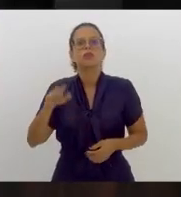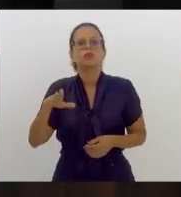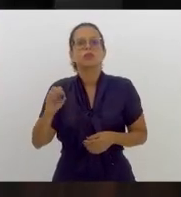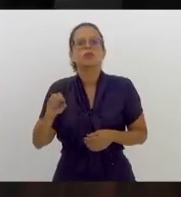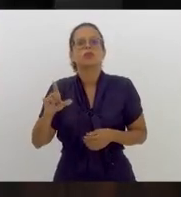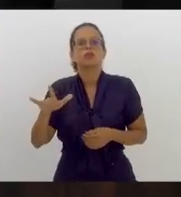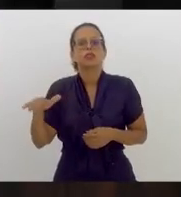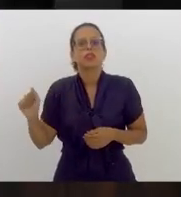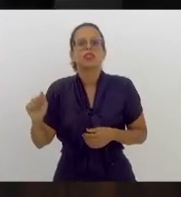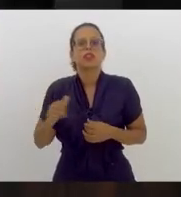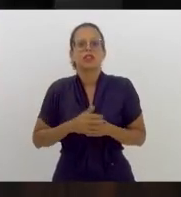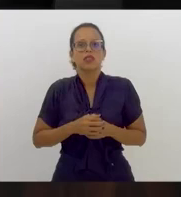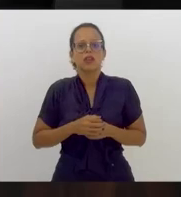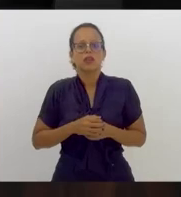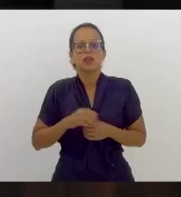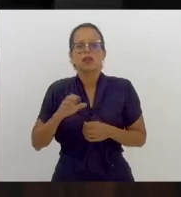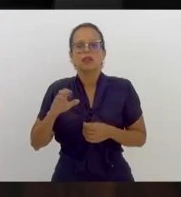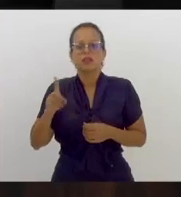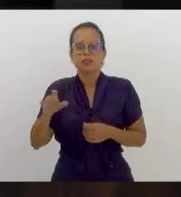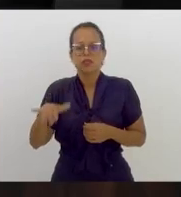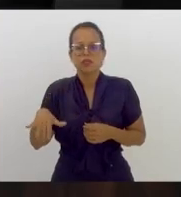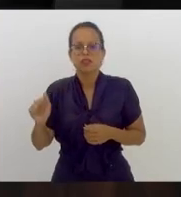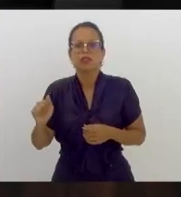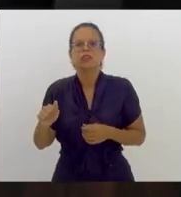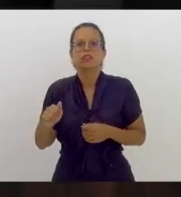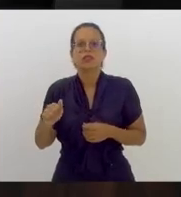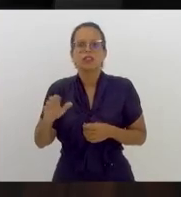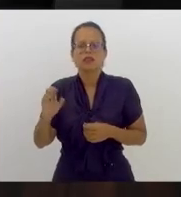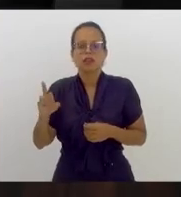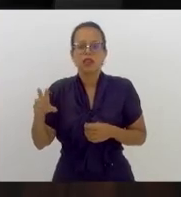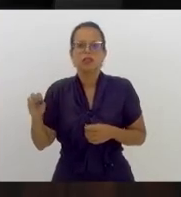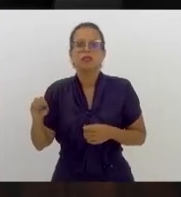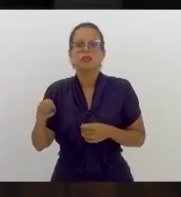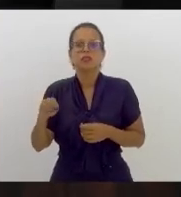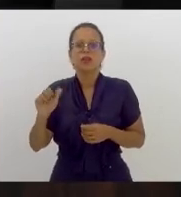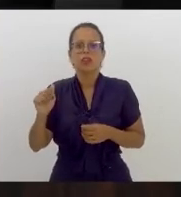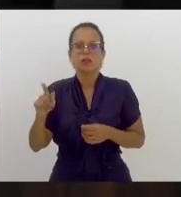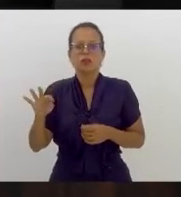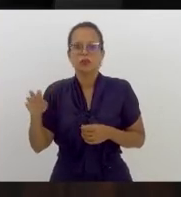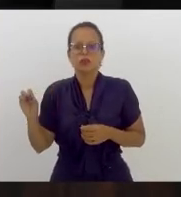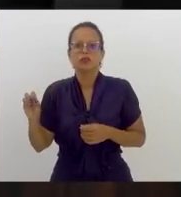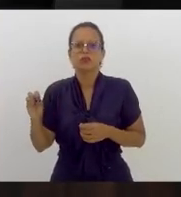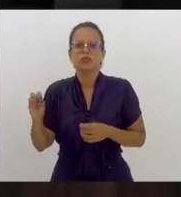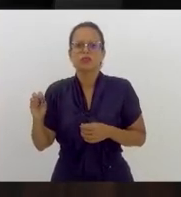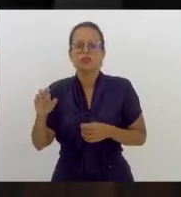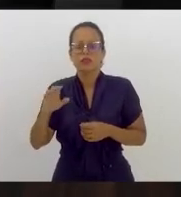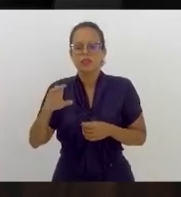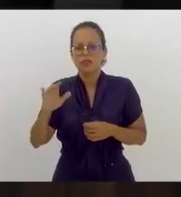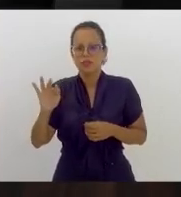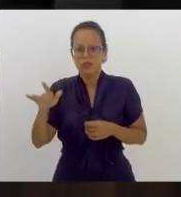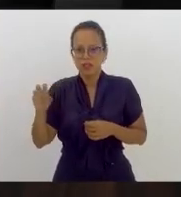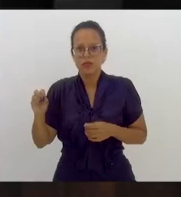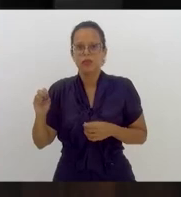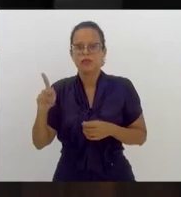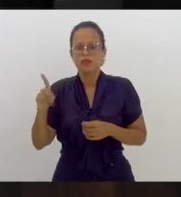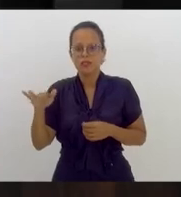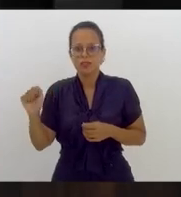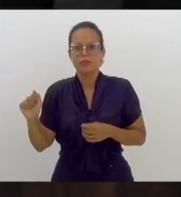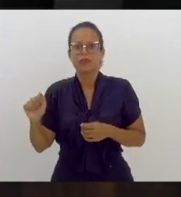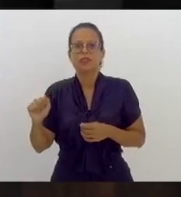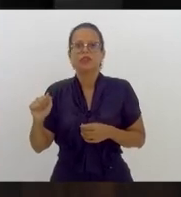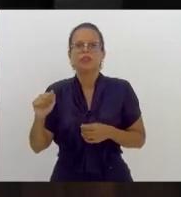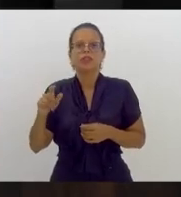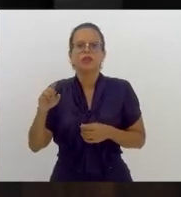Jordão, Coronel Salema, Dani Monteiro, Delegado Carlos Augusto, Eliomar Coelho, Enfermeira Rejane, Fábio Silva, Felipe Soares, Felipe Pobel,